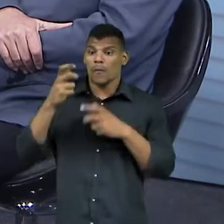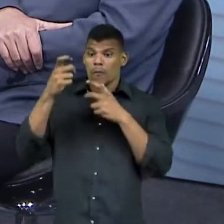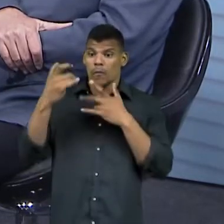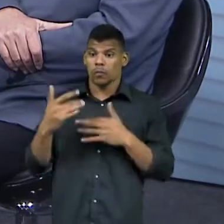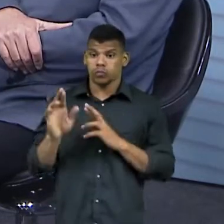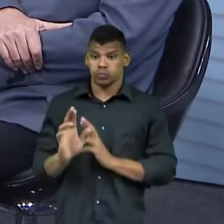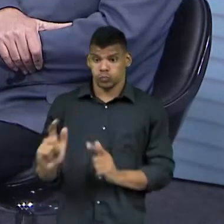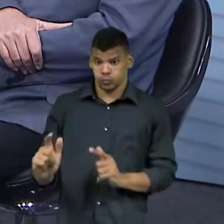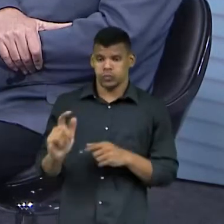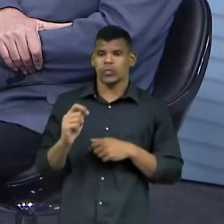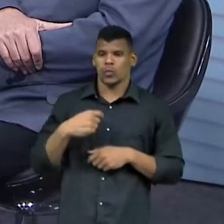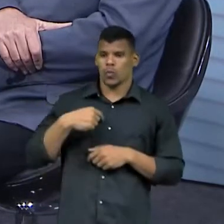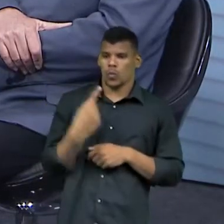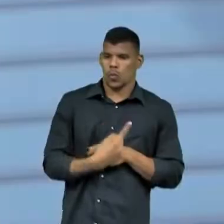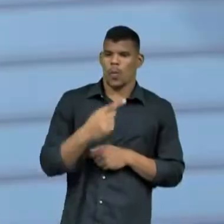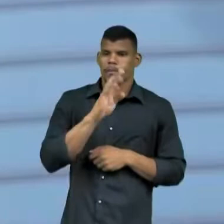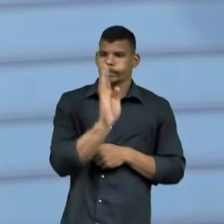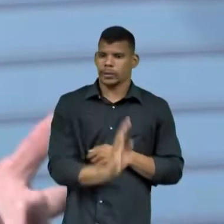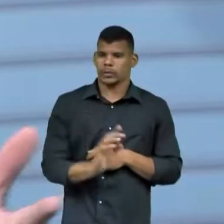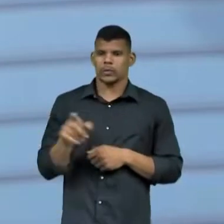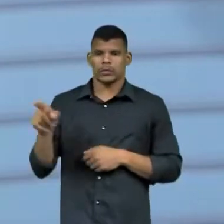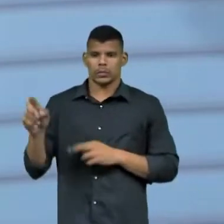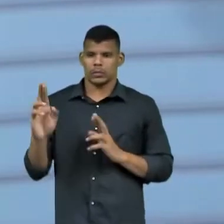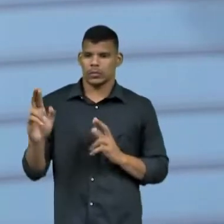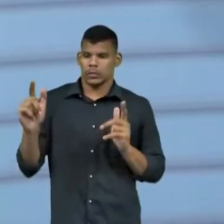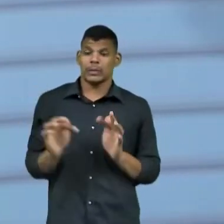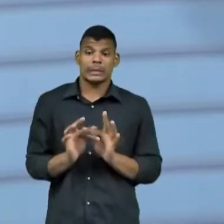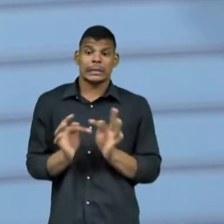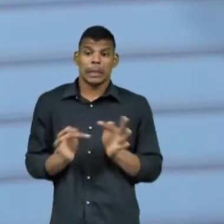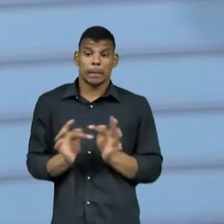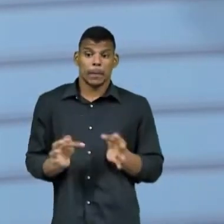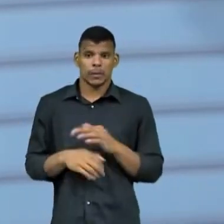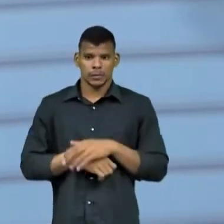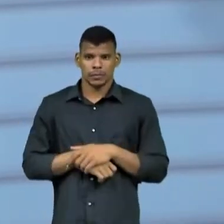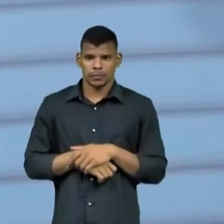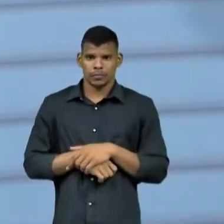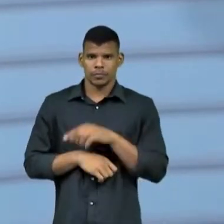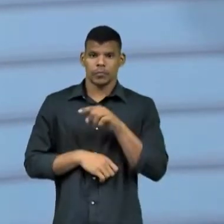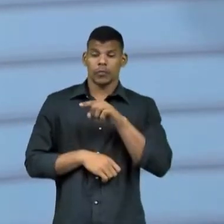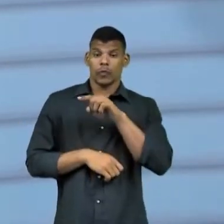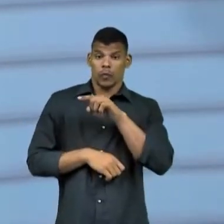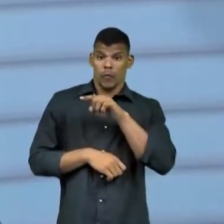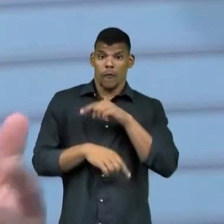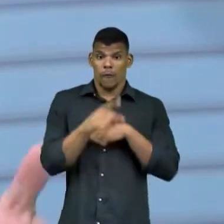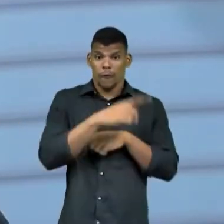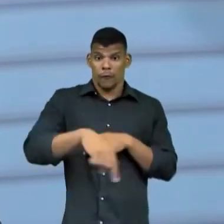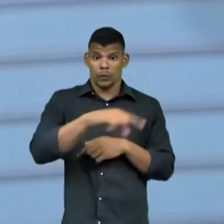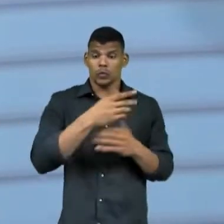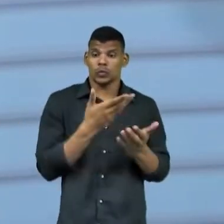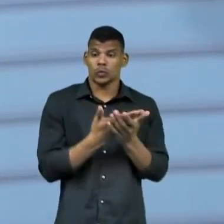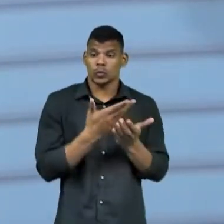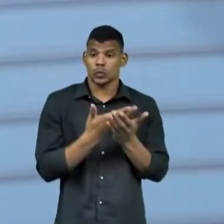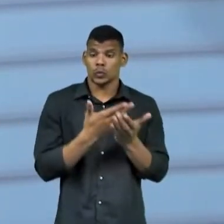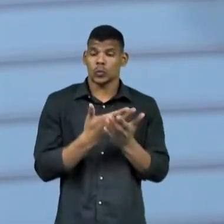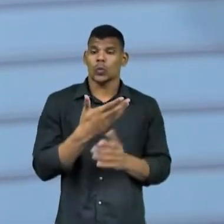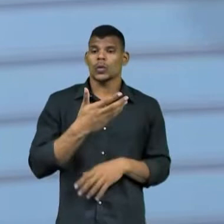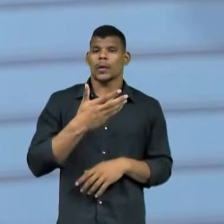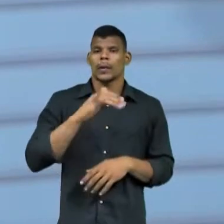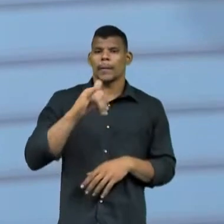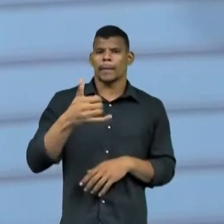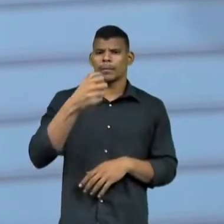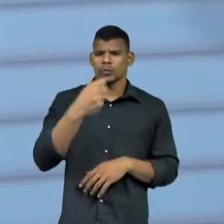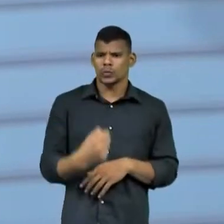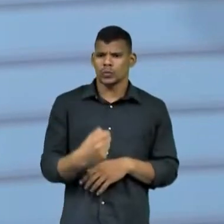básica entre nós brasileiros e eles simples quando vocês estudam história vocês estão estudando sobre Dom Pedro I Dom Pedro I